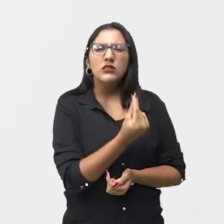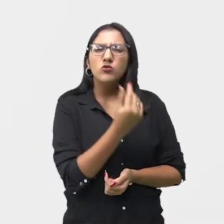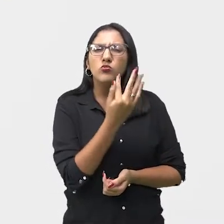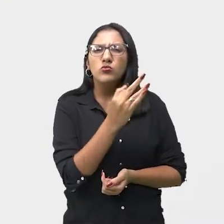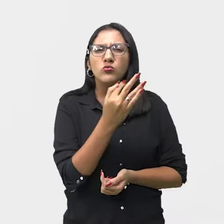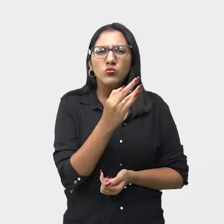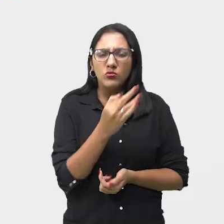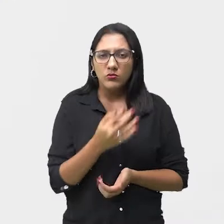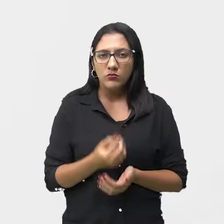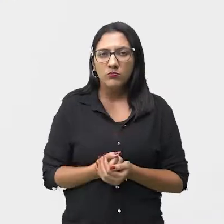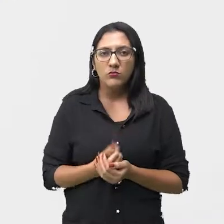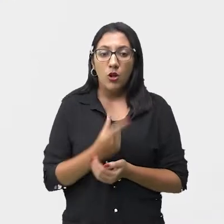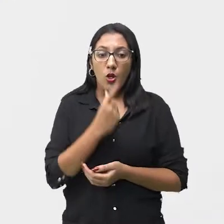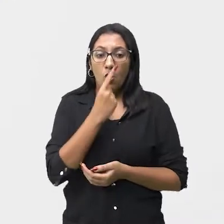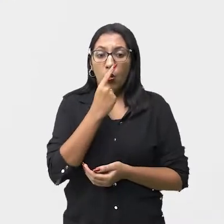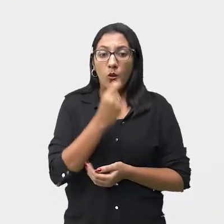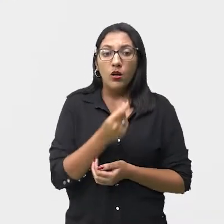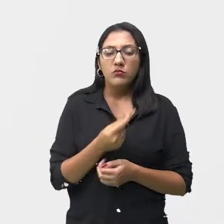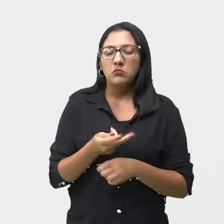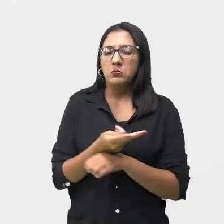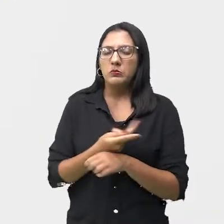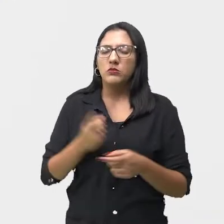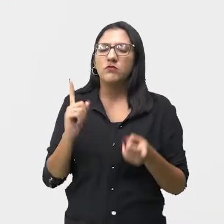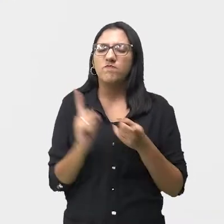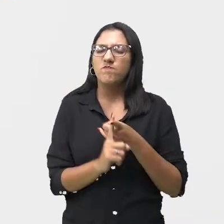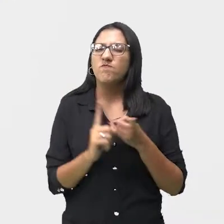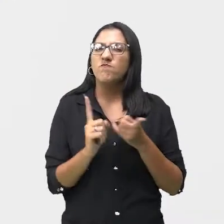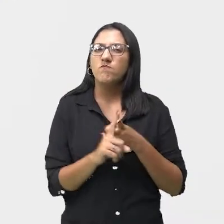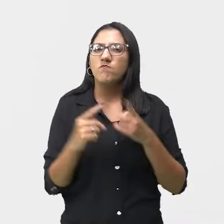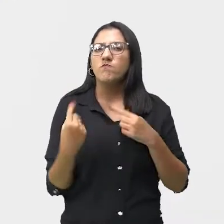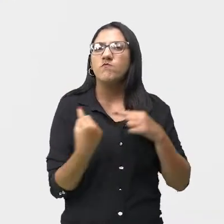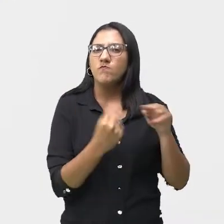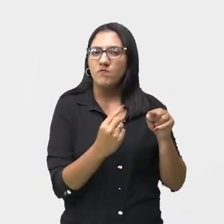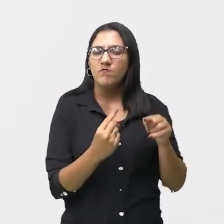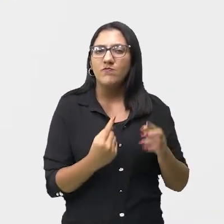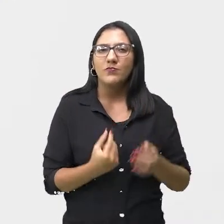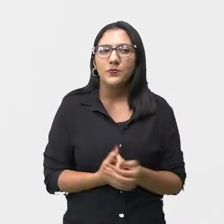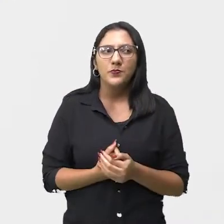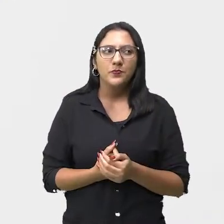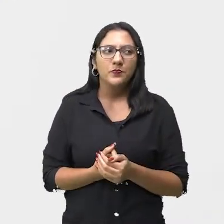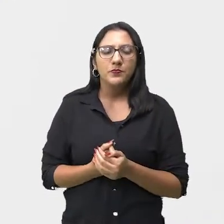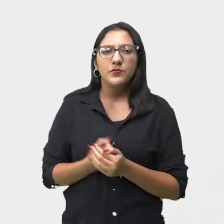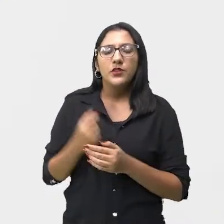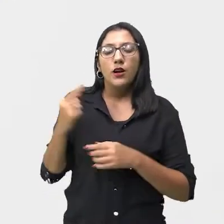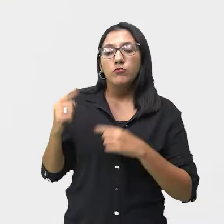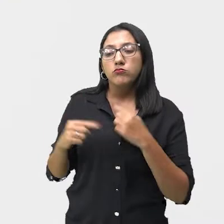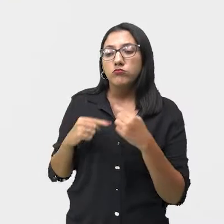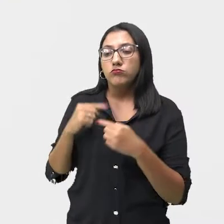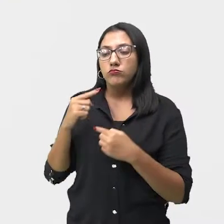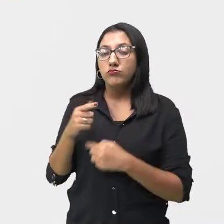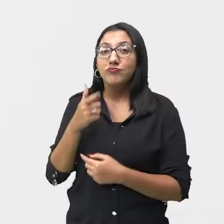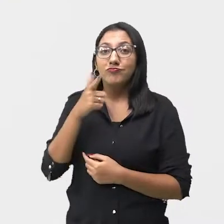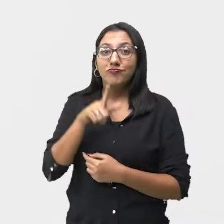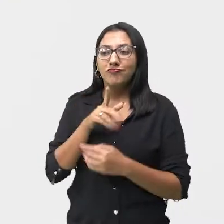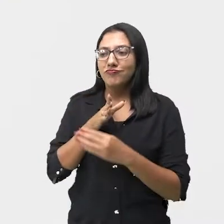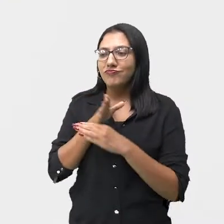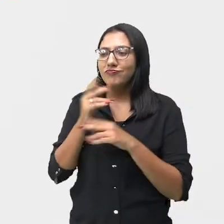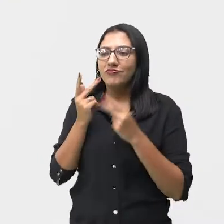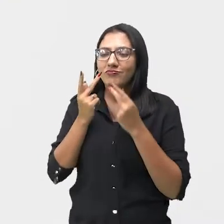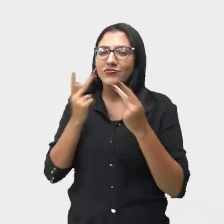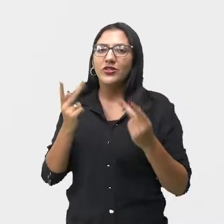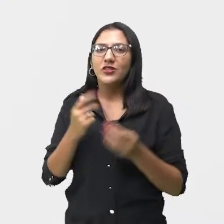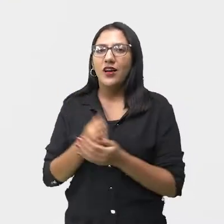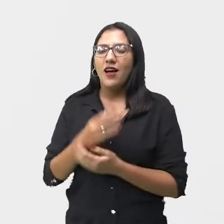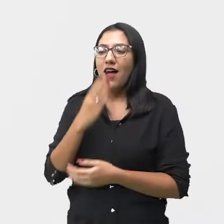O tucano procurou um meio de vingar-se. Daí a tempos, foi à casa da raposa e lhe